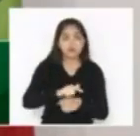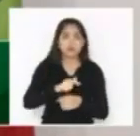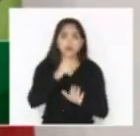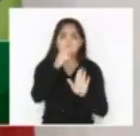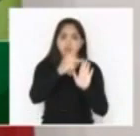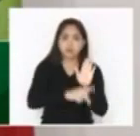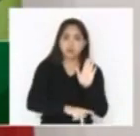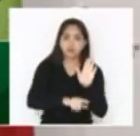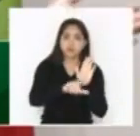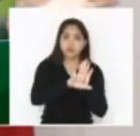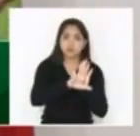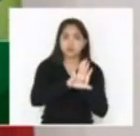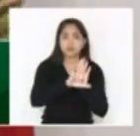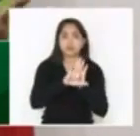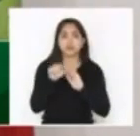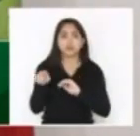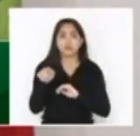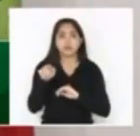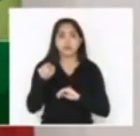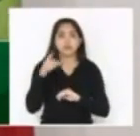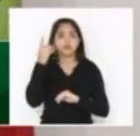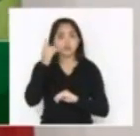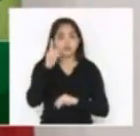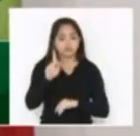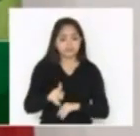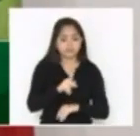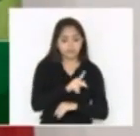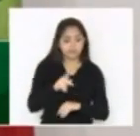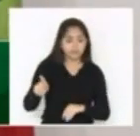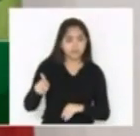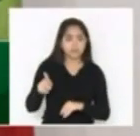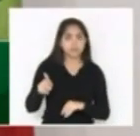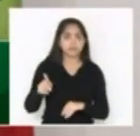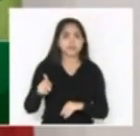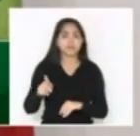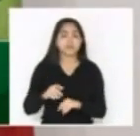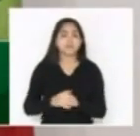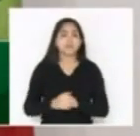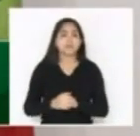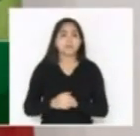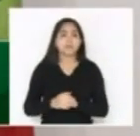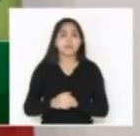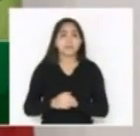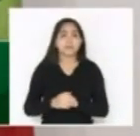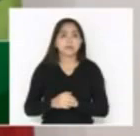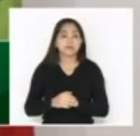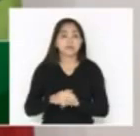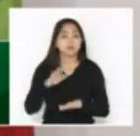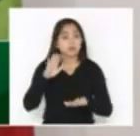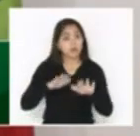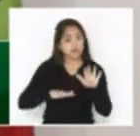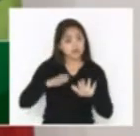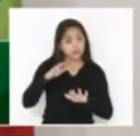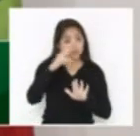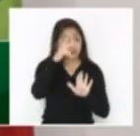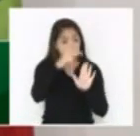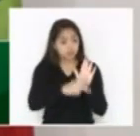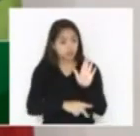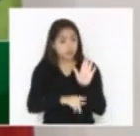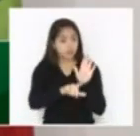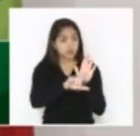há 7 anos e que provavelmente virá para o plenário nos próximos dias. Então, às vezes, um projeto,